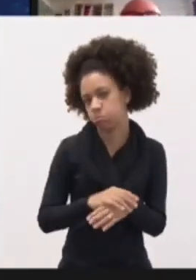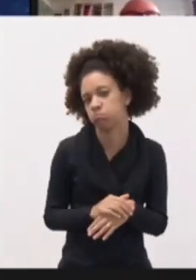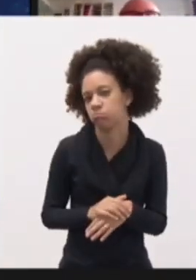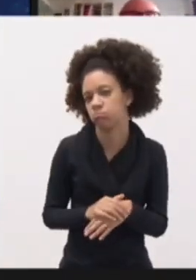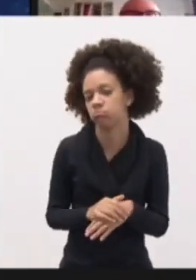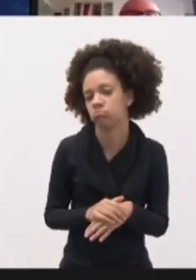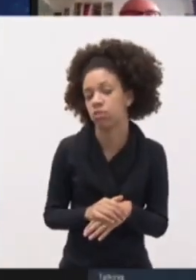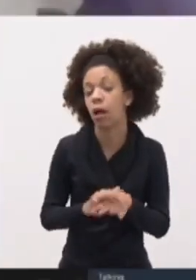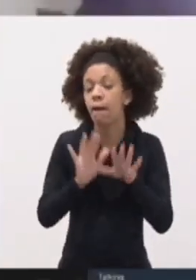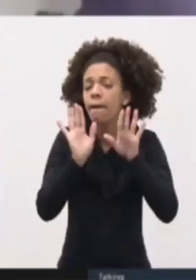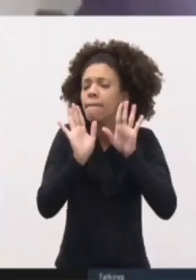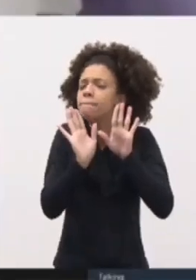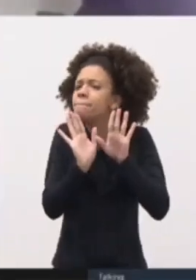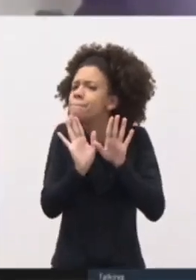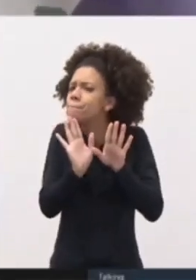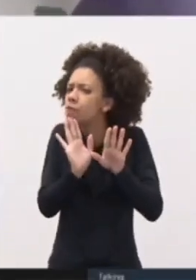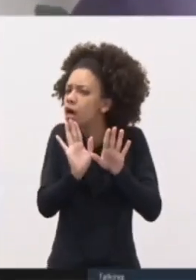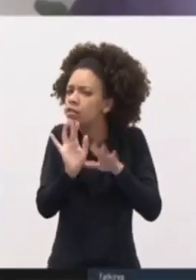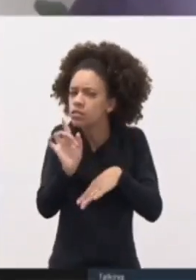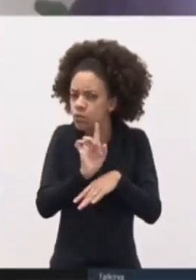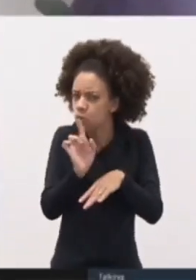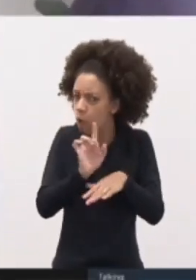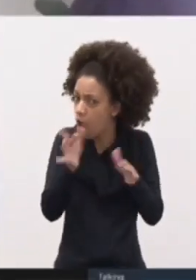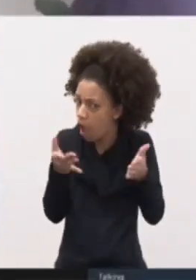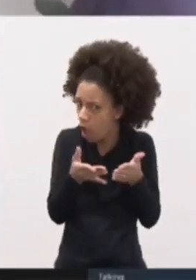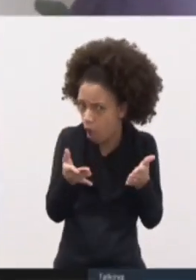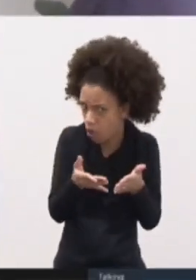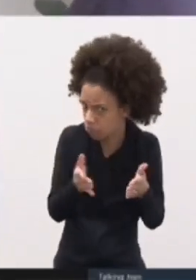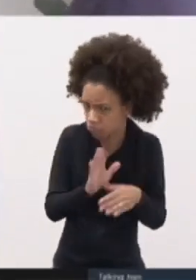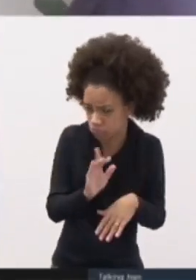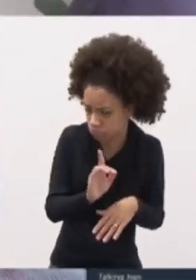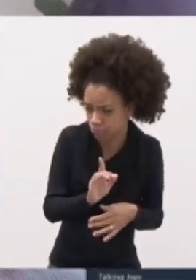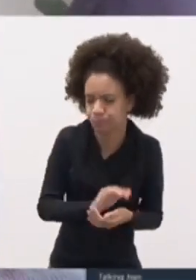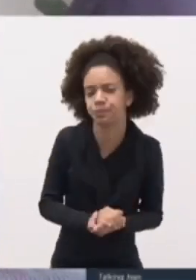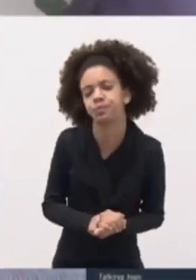Mas a gente não vai contar isso, tá bem, gente?